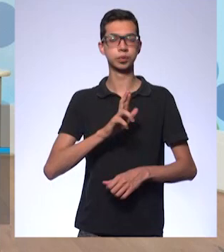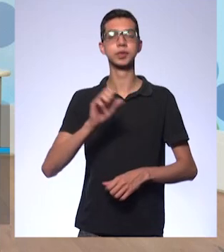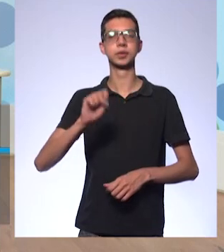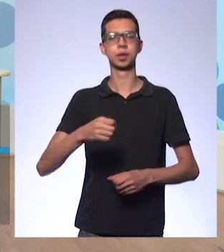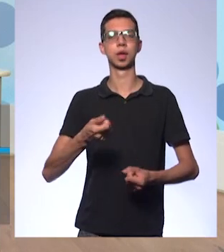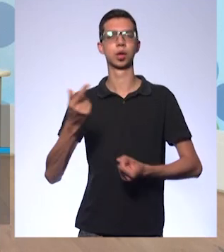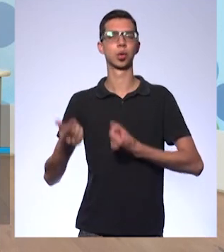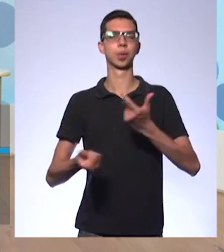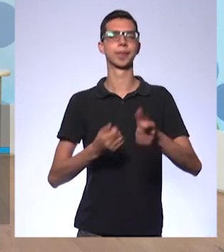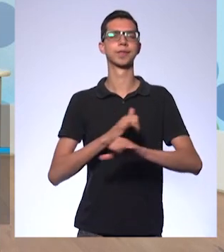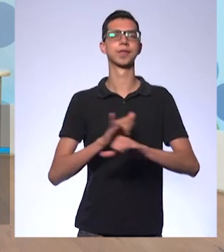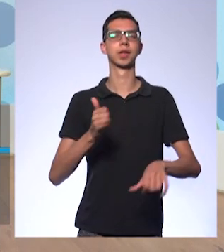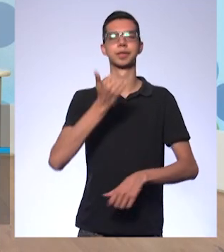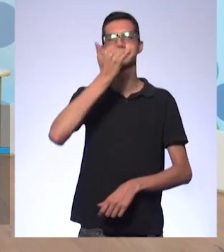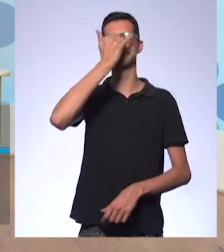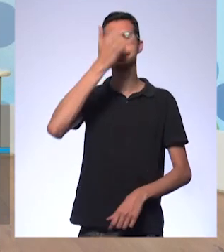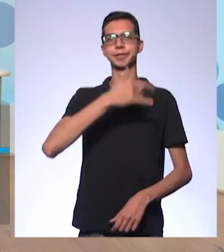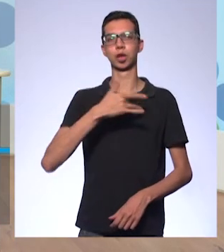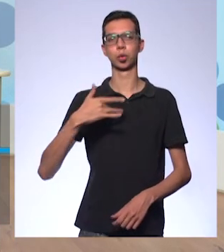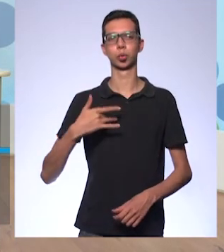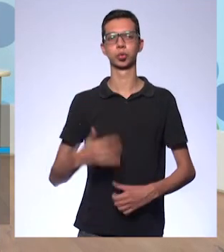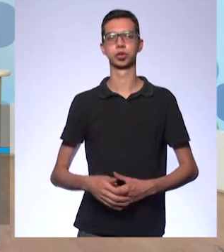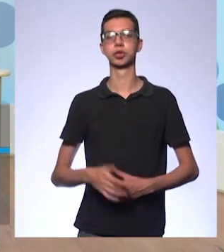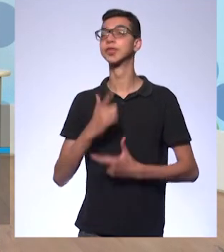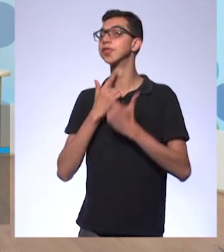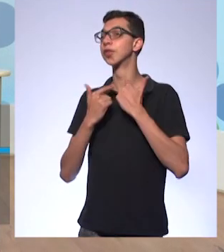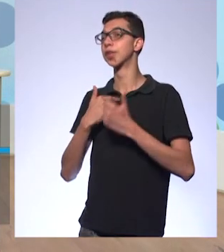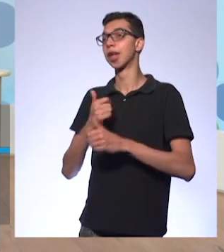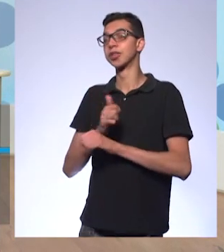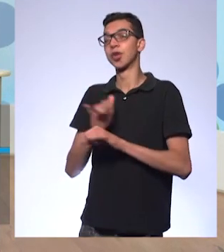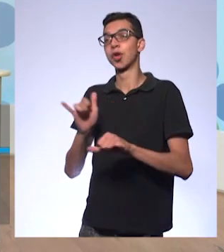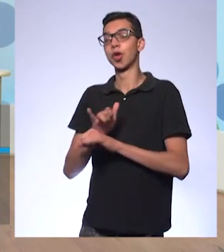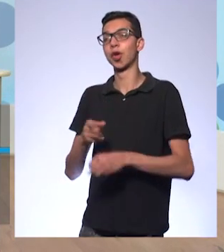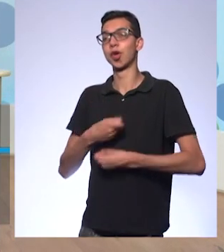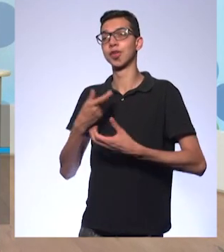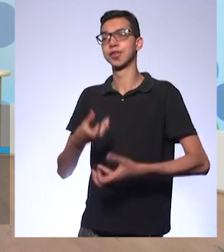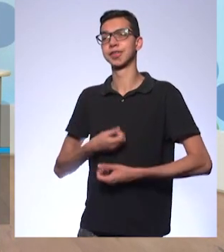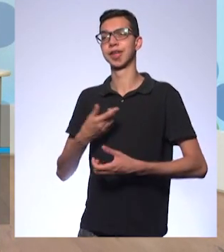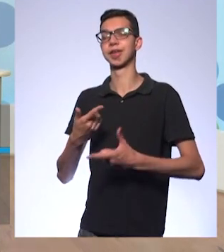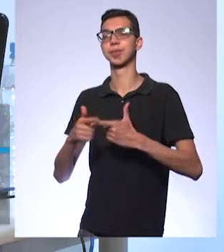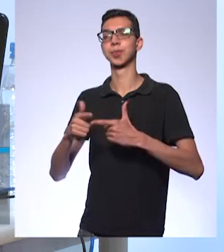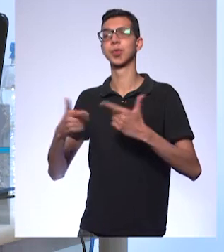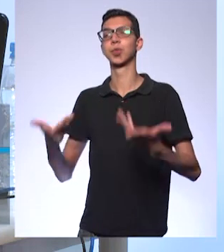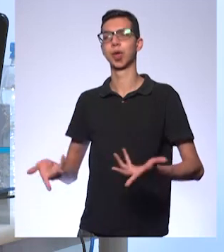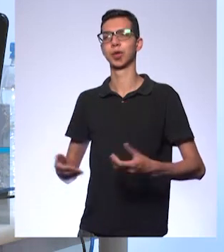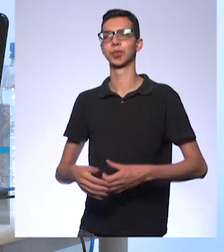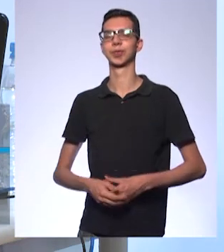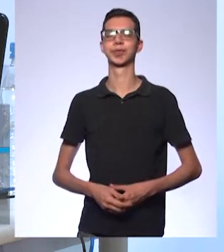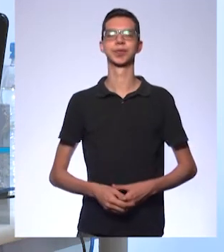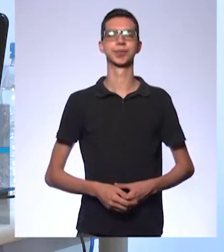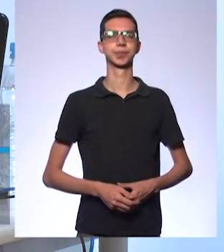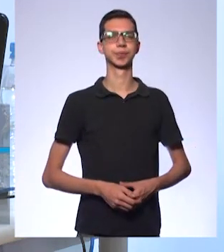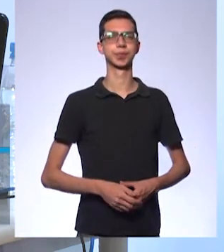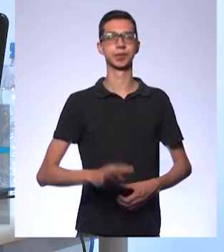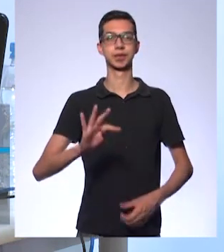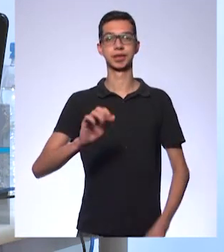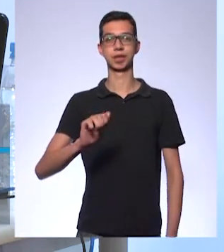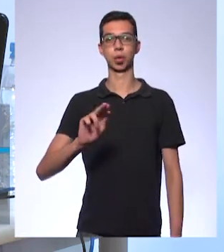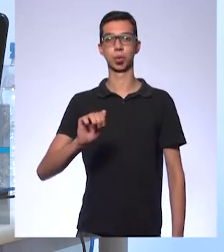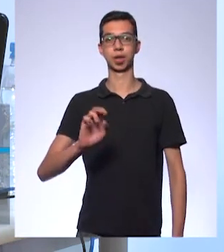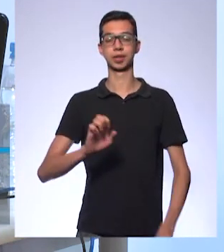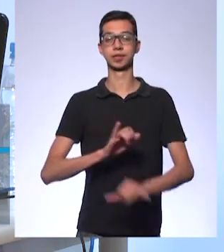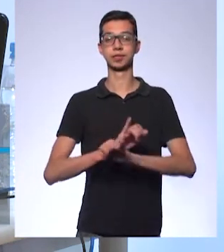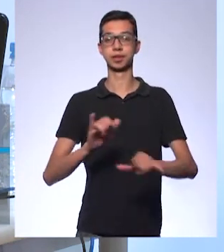afeta a saúde. Eu já fico com vontade de contar quais são as consequências. A Tawane disse que pessoas podem ficar doentes.